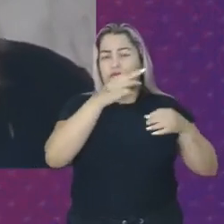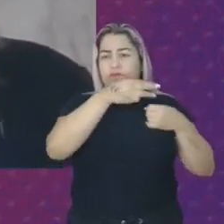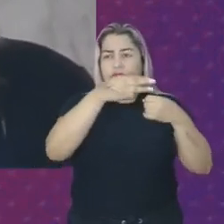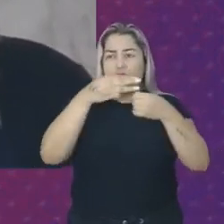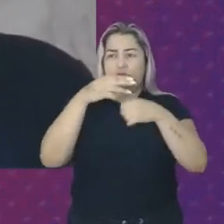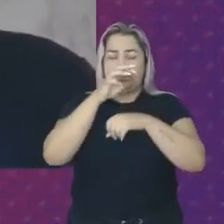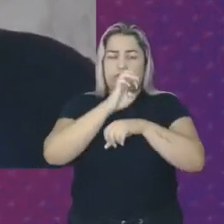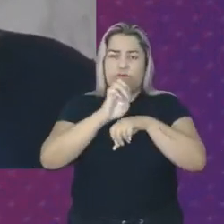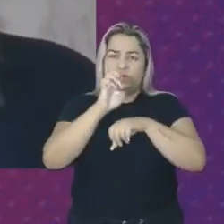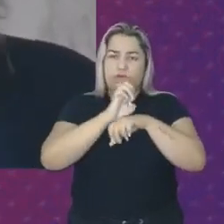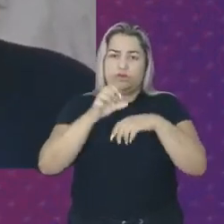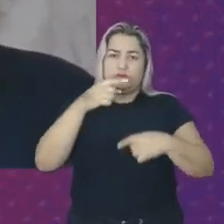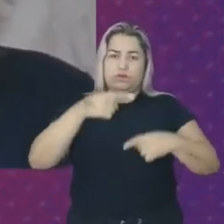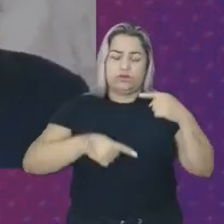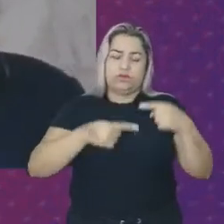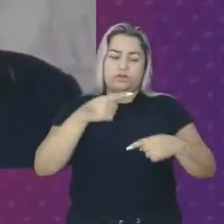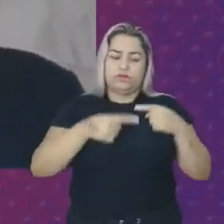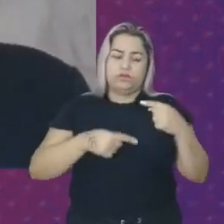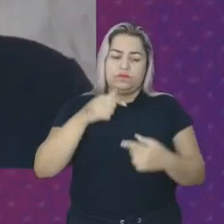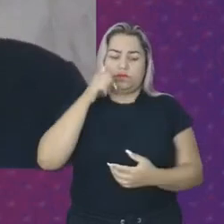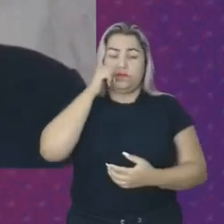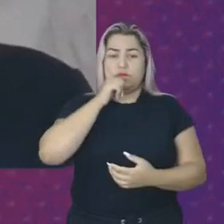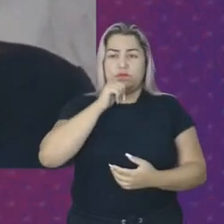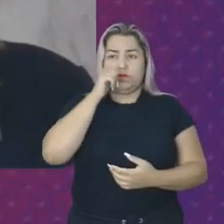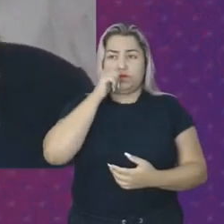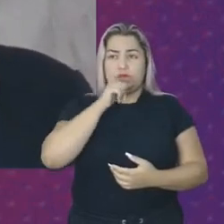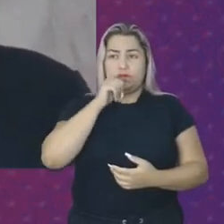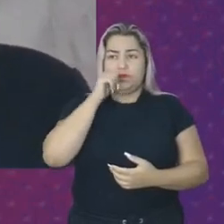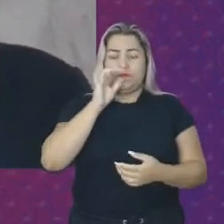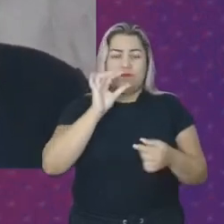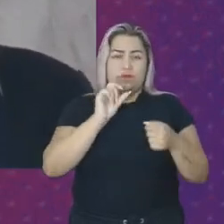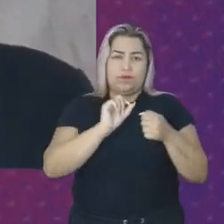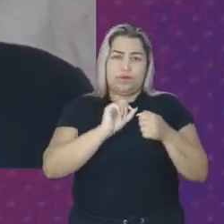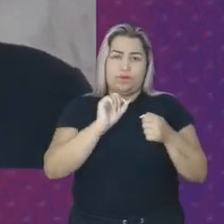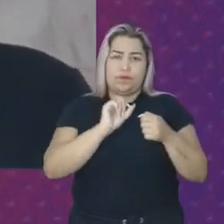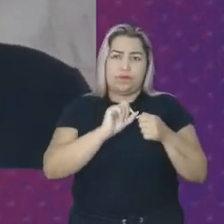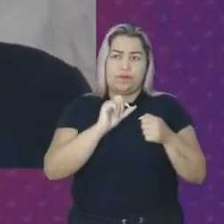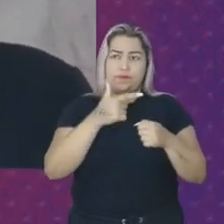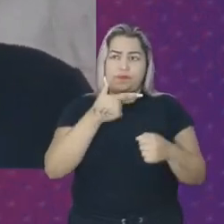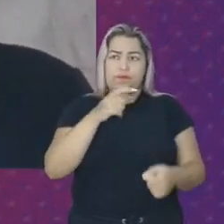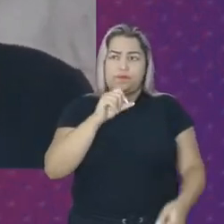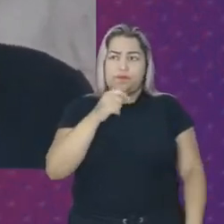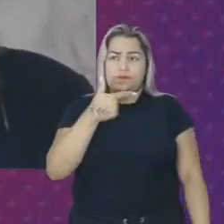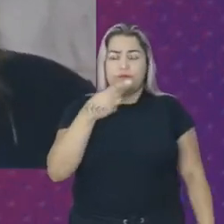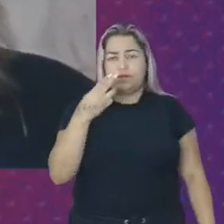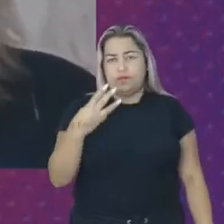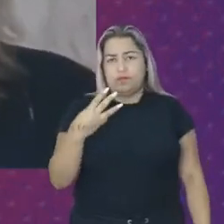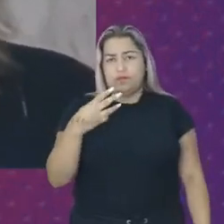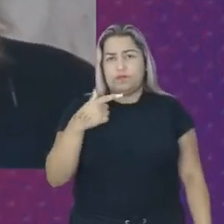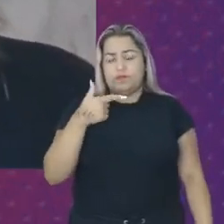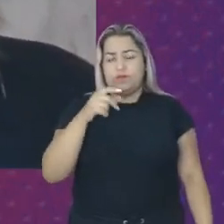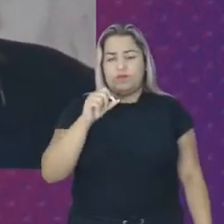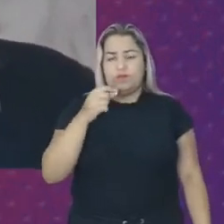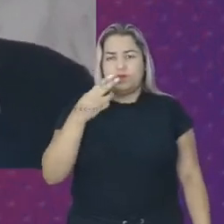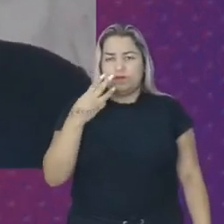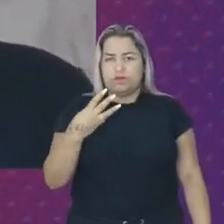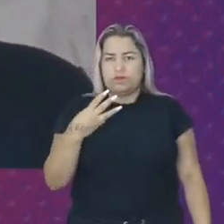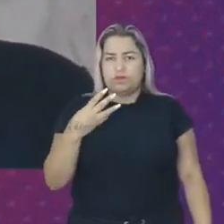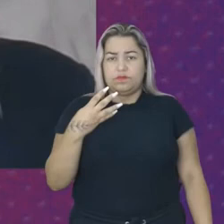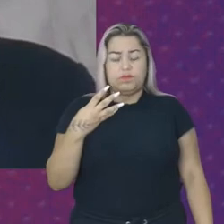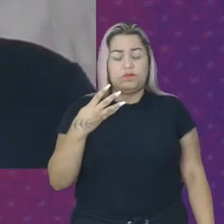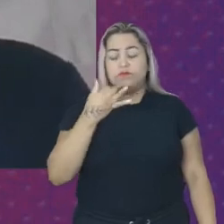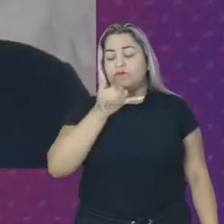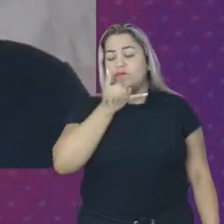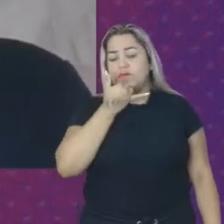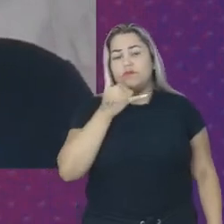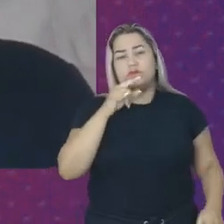e estaduais de políticas para as mulheres, que serão realizadas durante 2023 e 2024. As